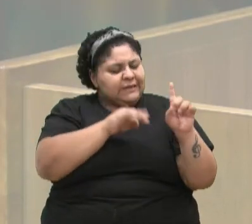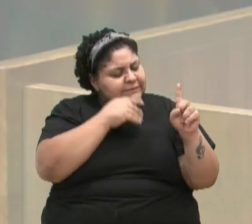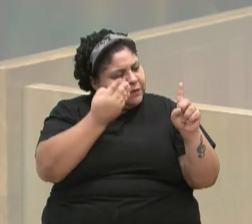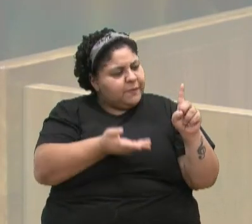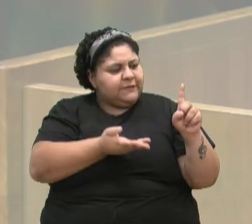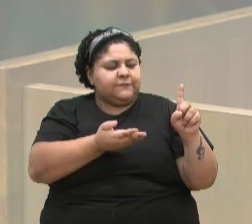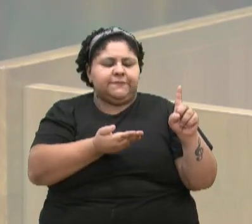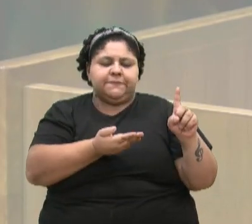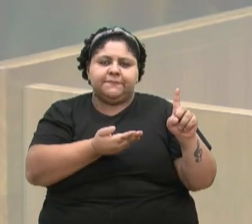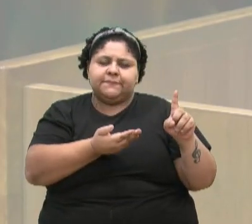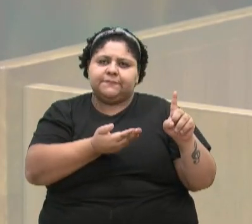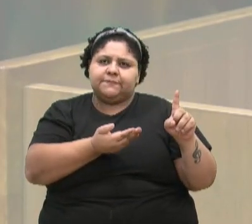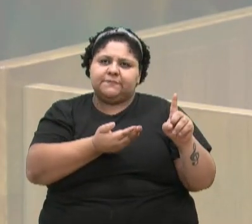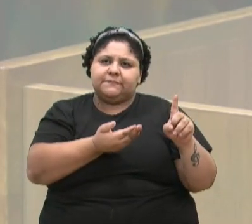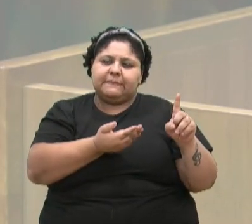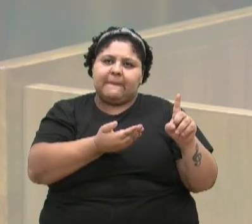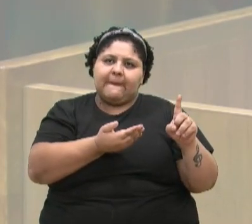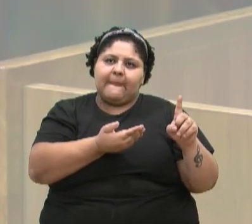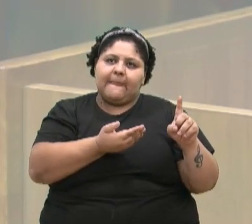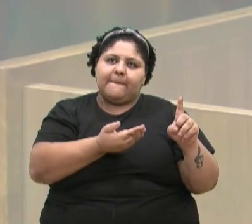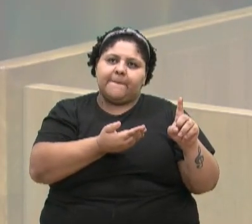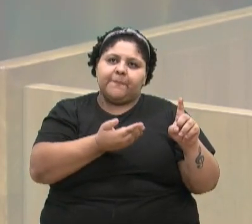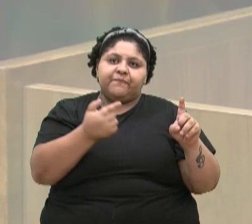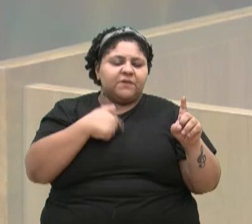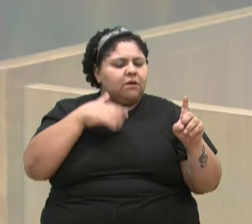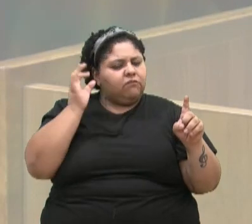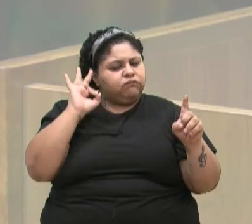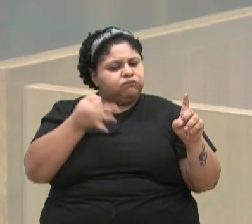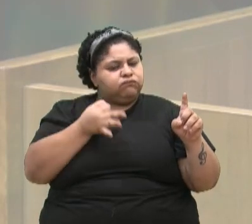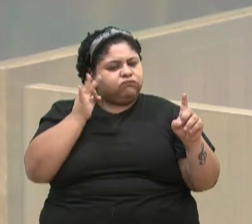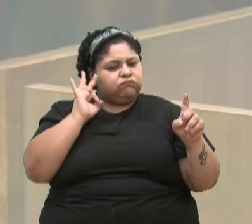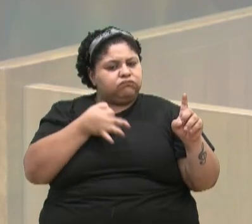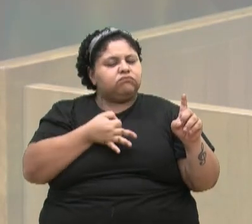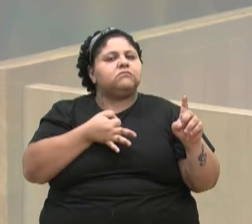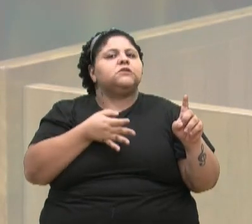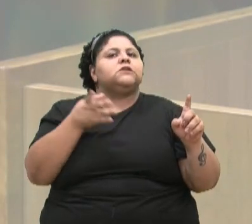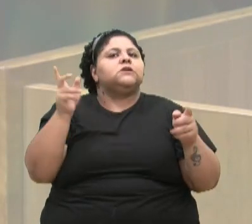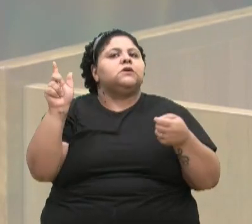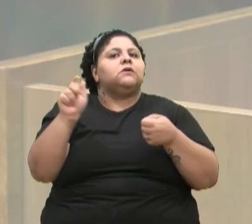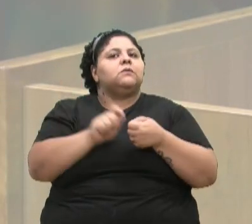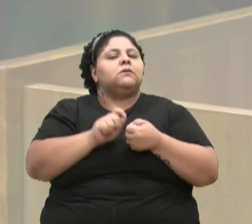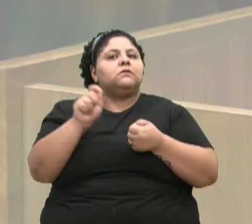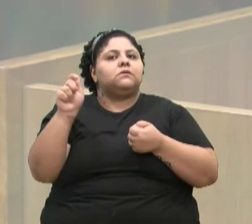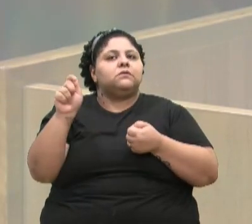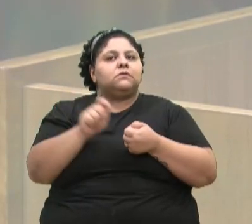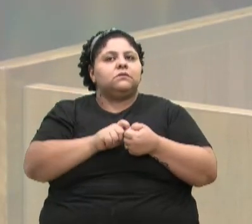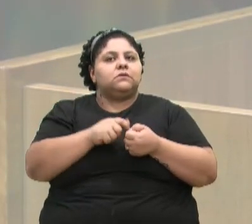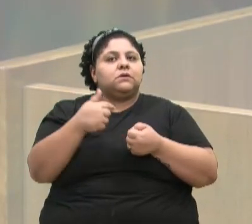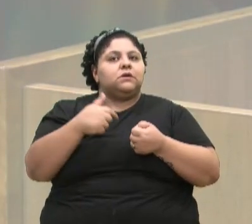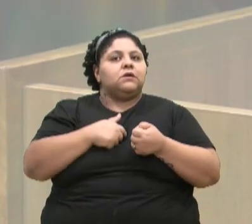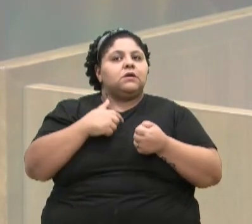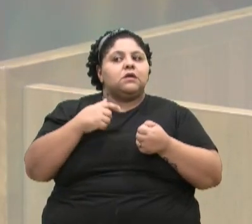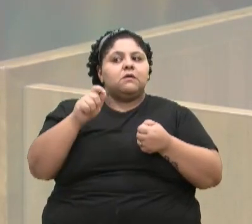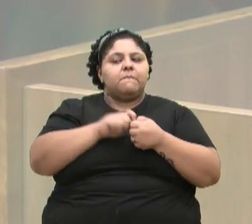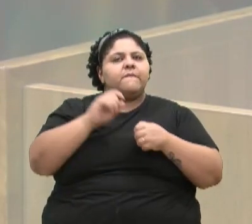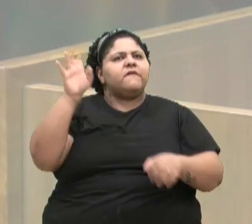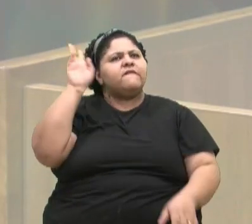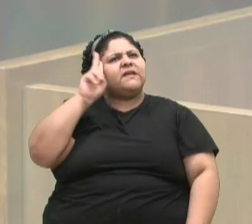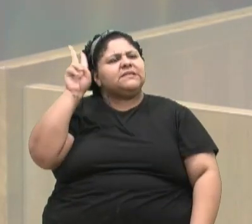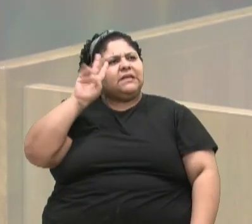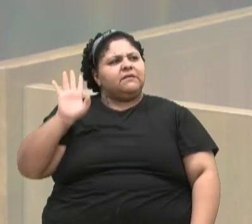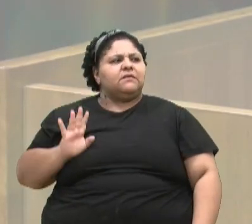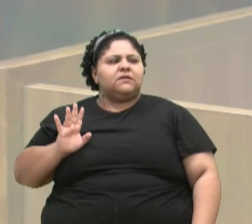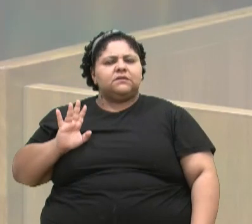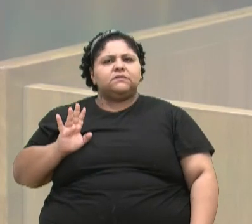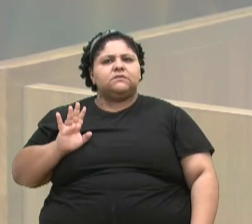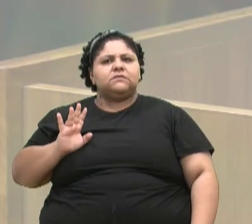homenagem, que, tenha certeza, vai fazer... Aliás, me faz lembrar, e eu queria, antes de terminar, me